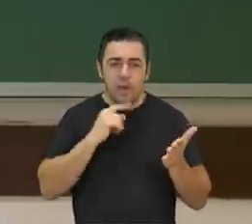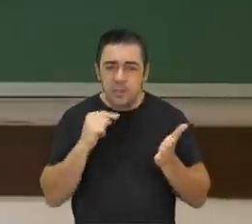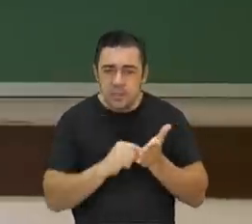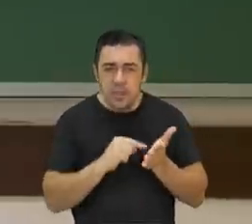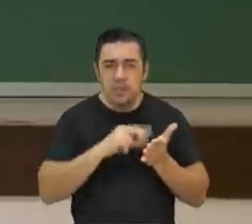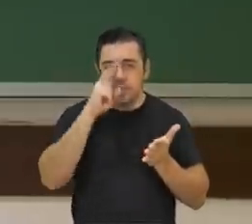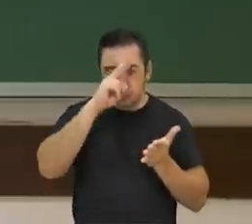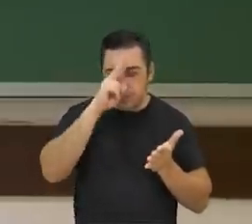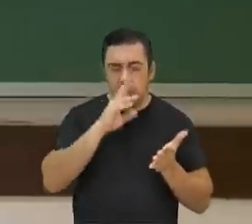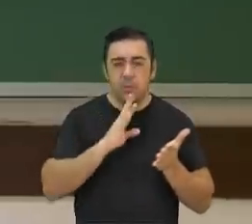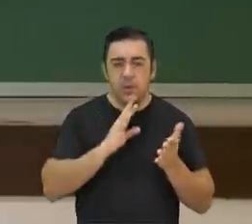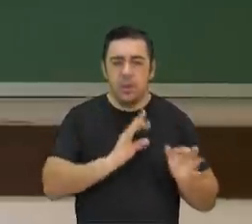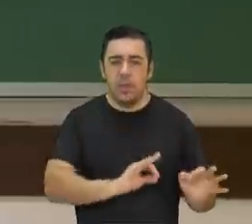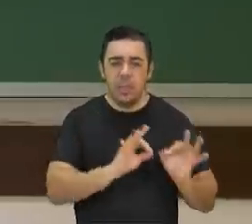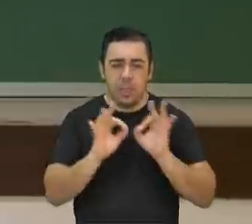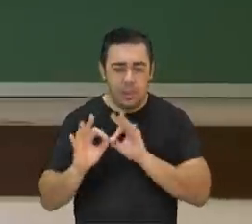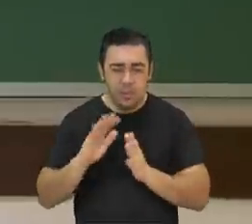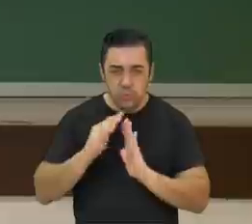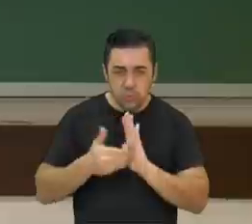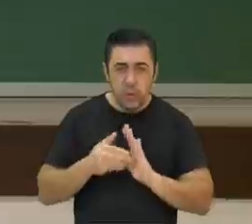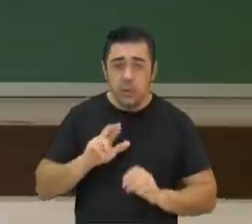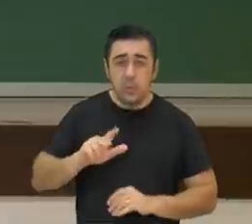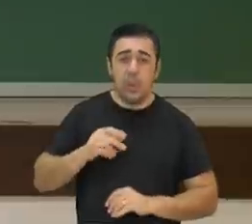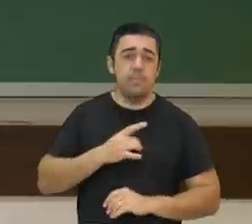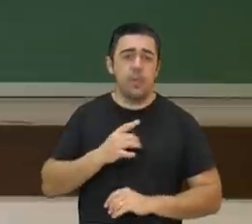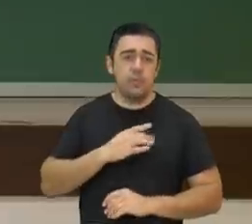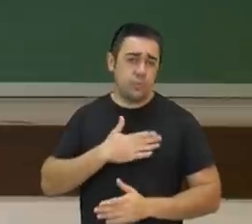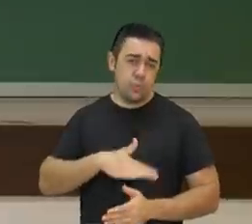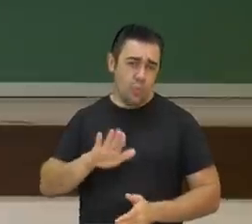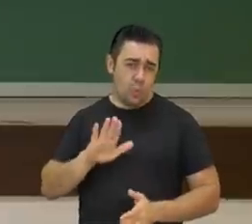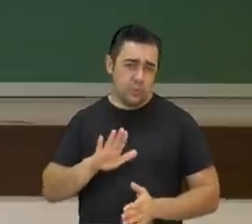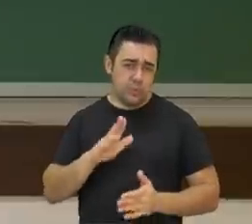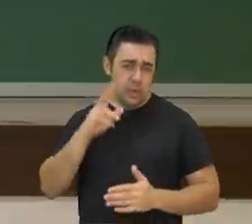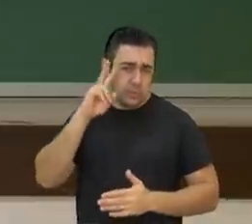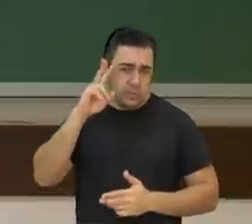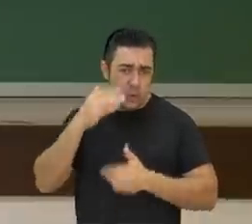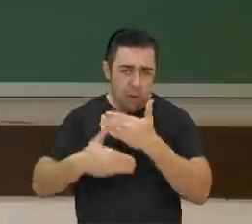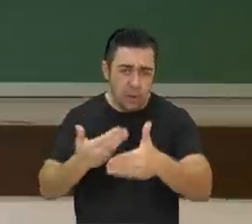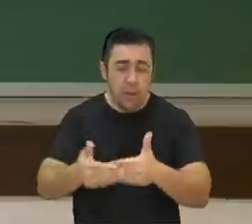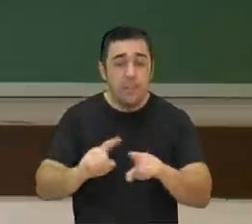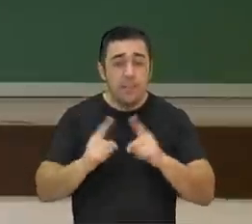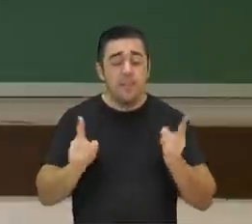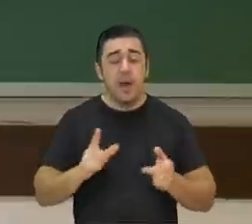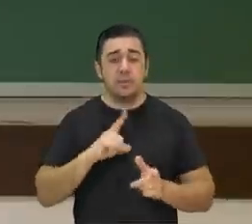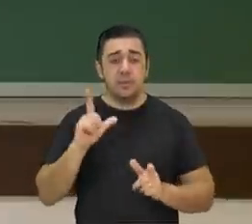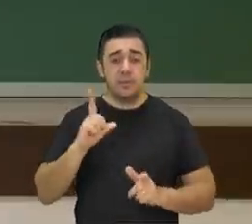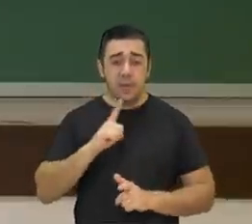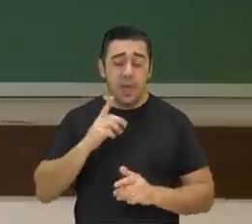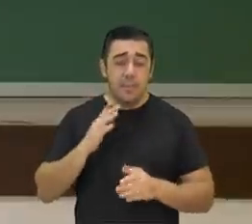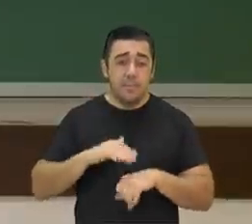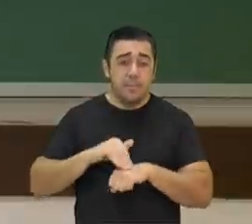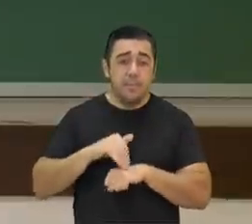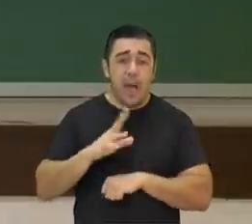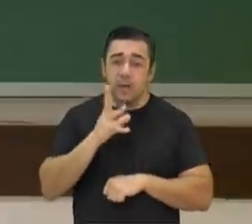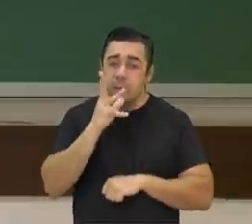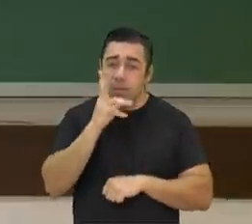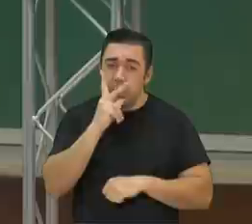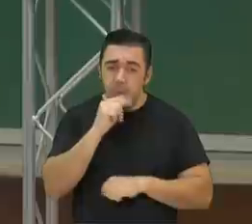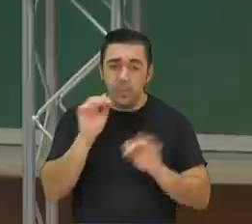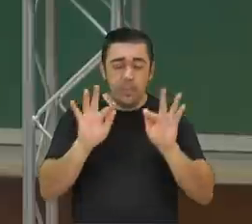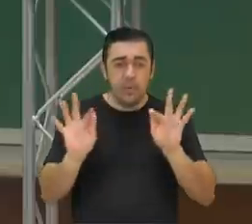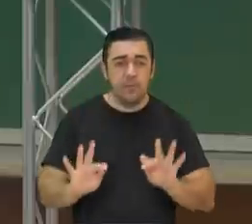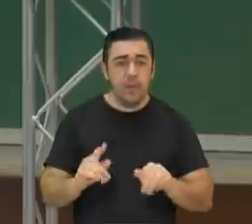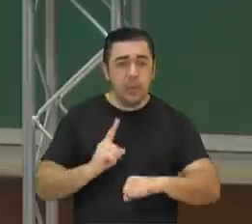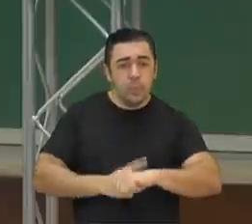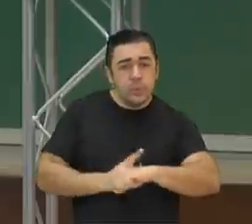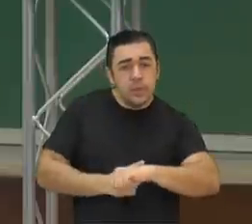conhecer o enredo. Não é que ela tenha medo de não gostar do enredo, mas sim porque ela quer adiar o momento da felicidade, né? Que é um tempo